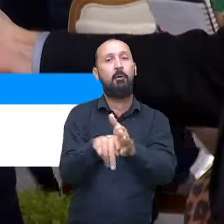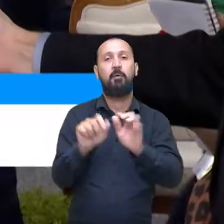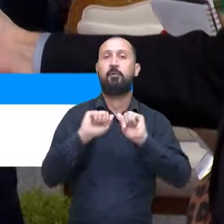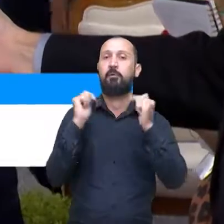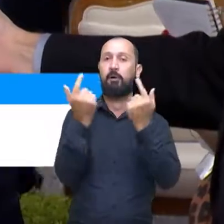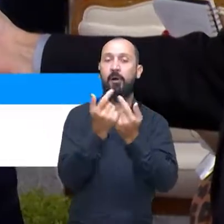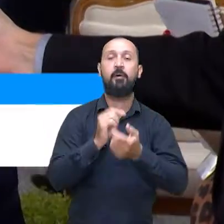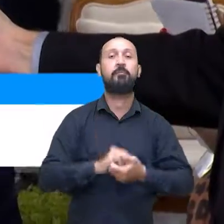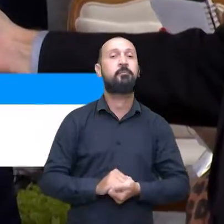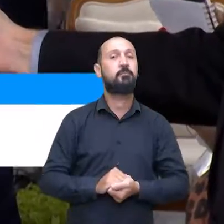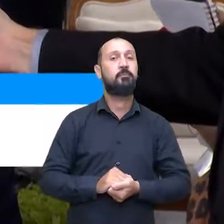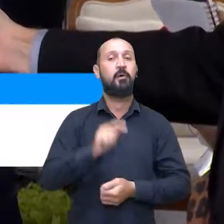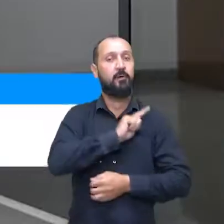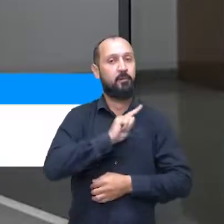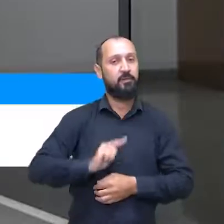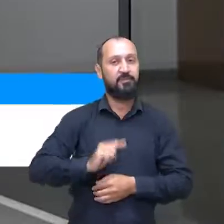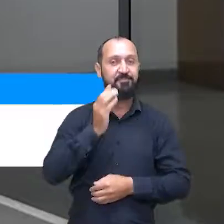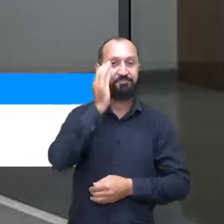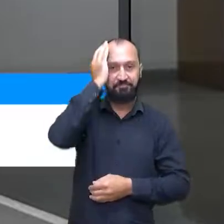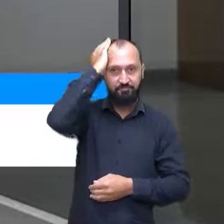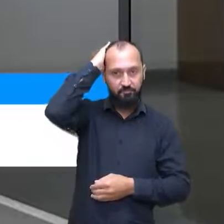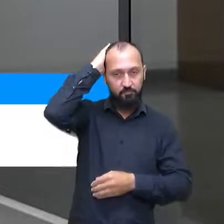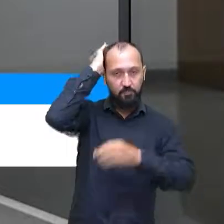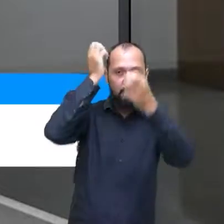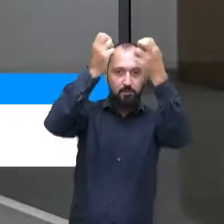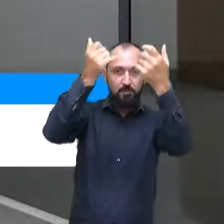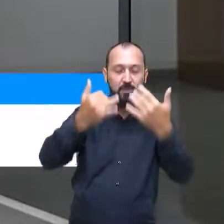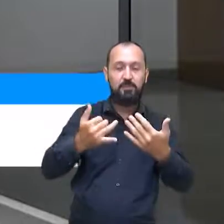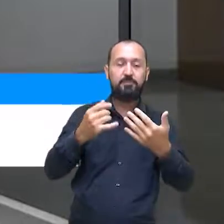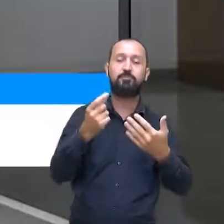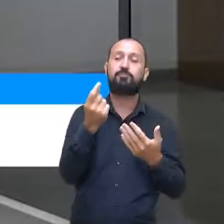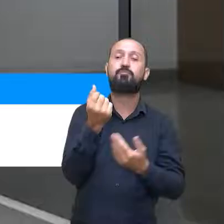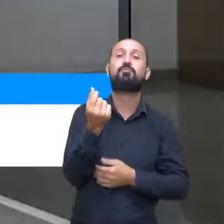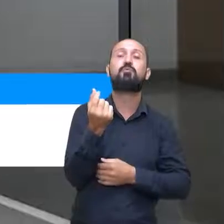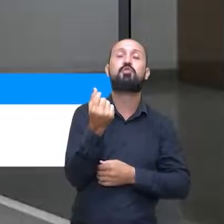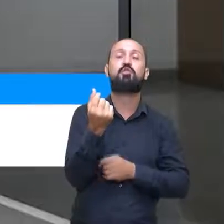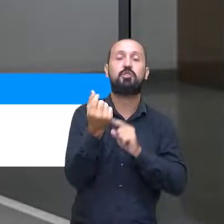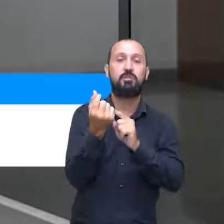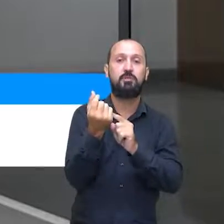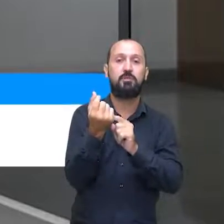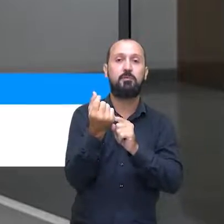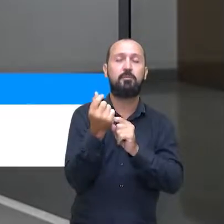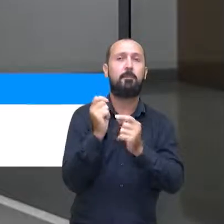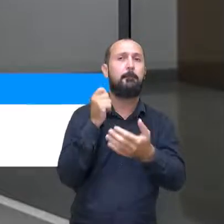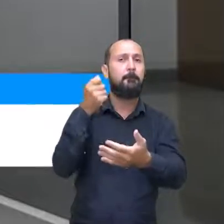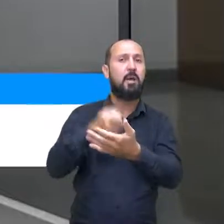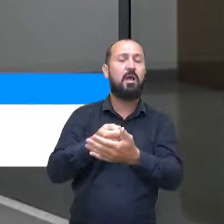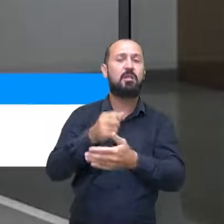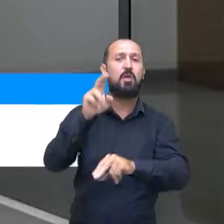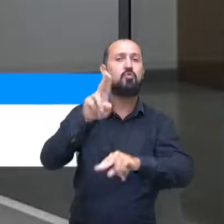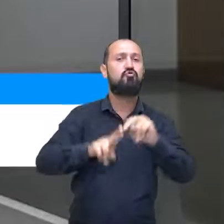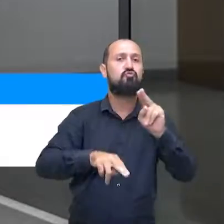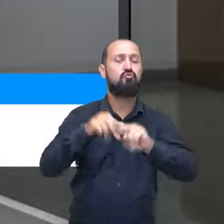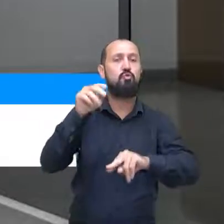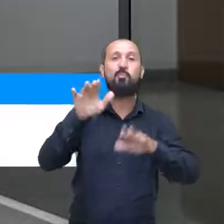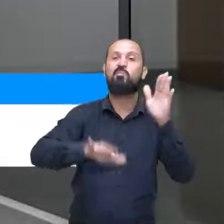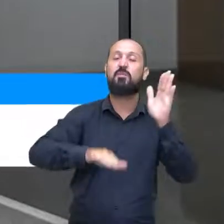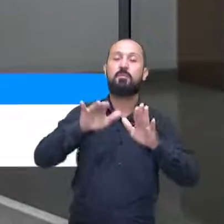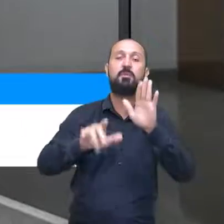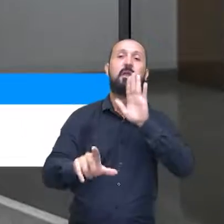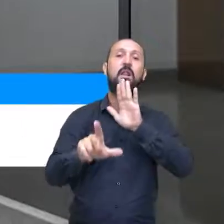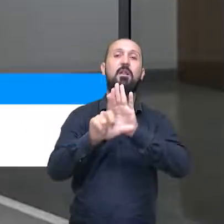que é feito pela Assembleia Legislativa. O governador Reinaldo Azambuja explicou que o restante do montante poderá ser pago até